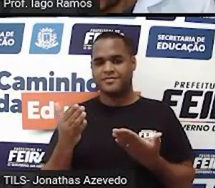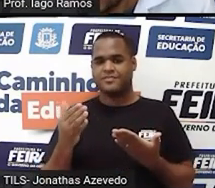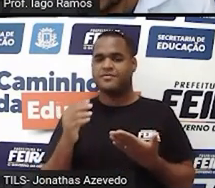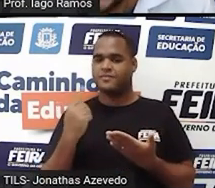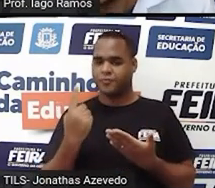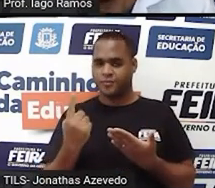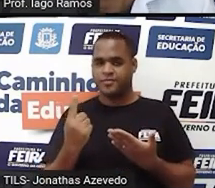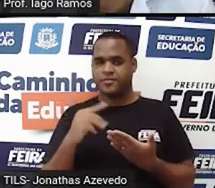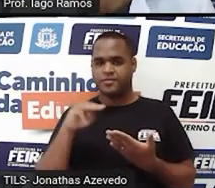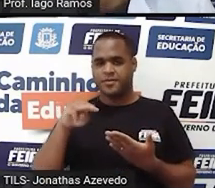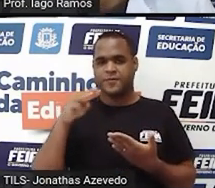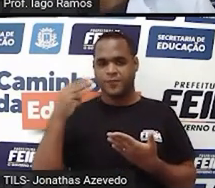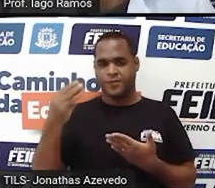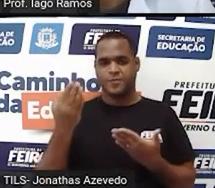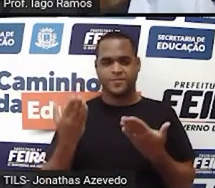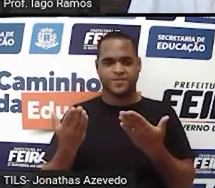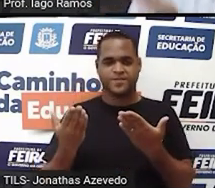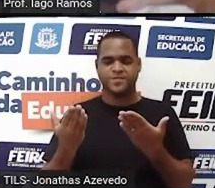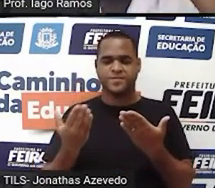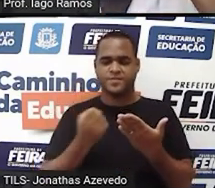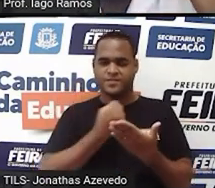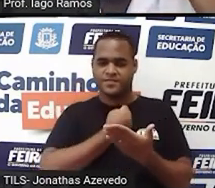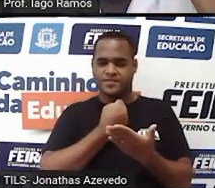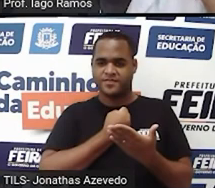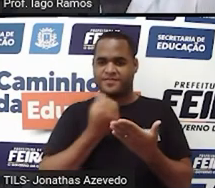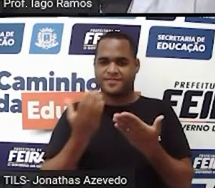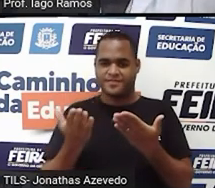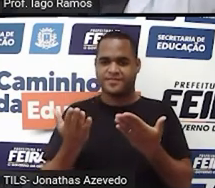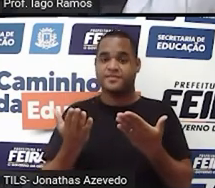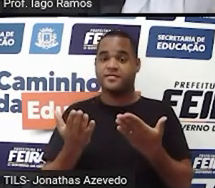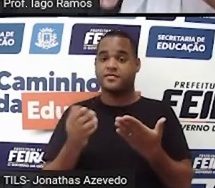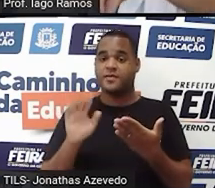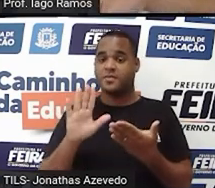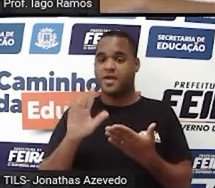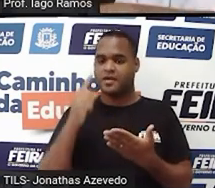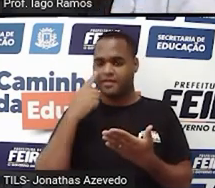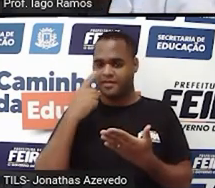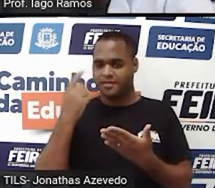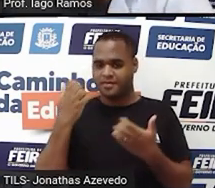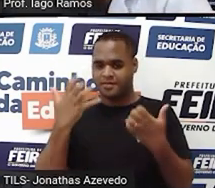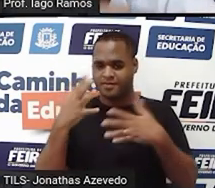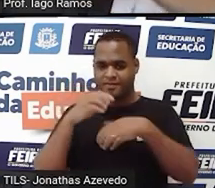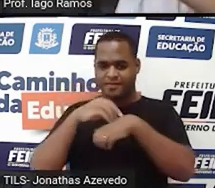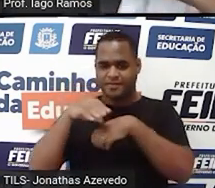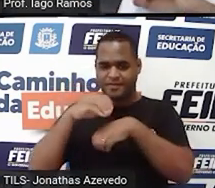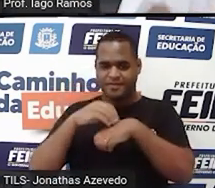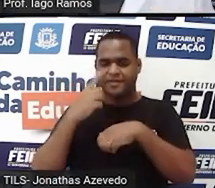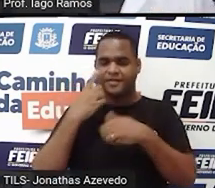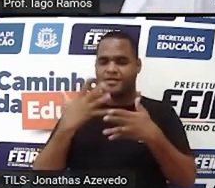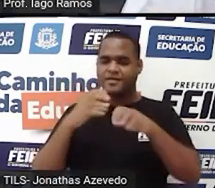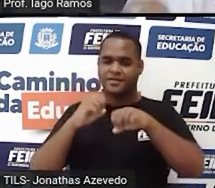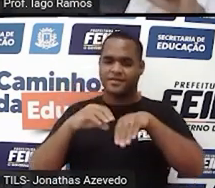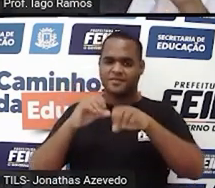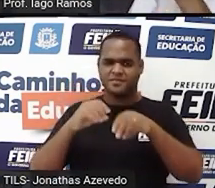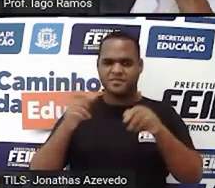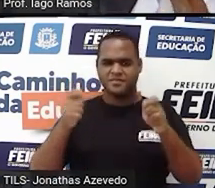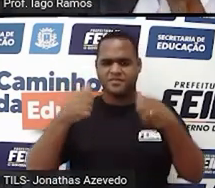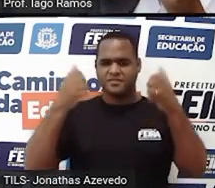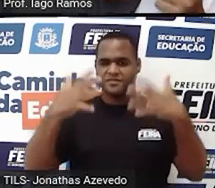0,000001 metro cúbico é mas eu já tô trazendo isso aqui para você nessa aula